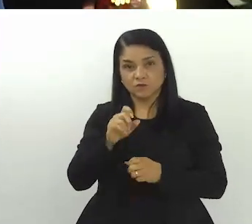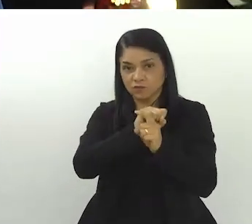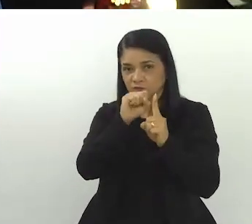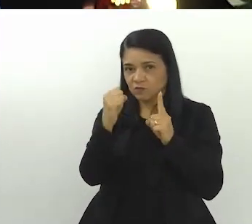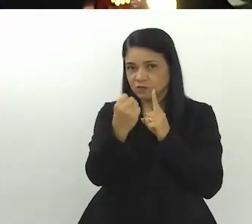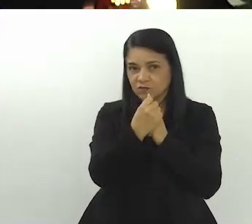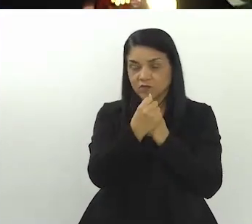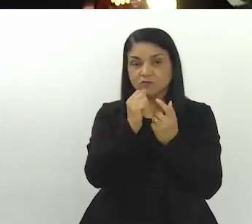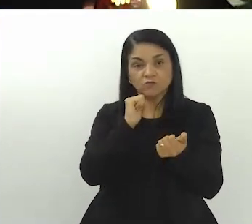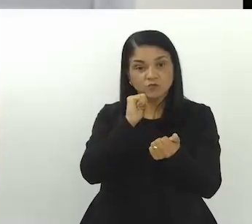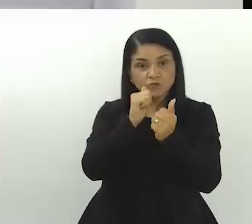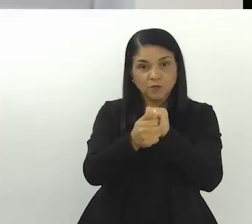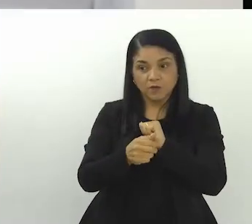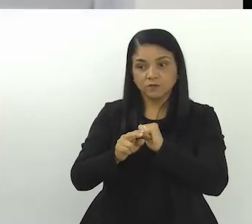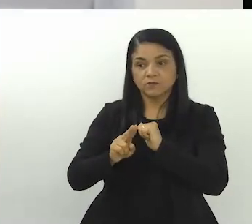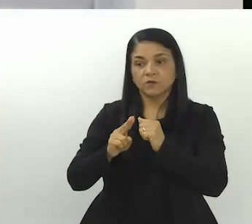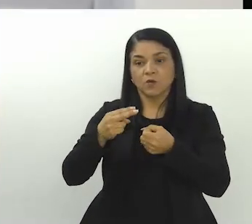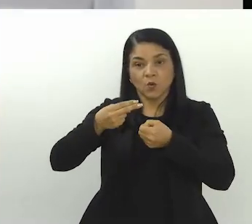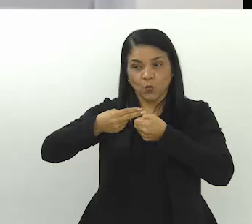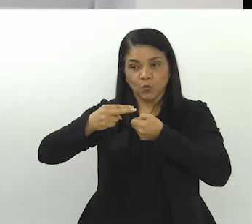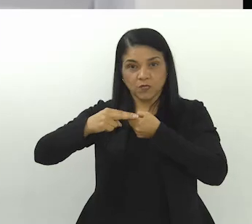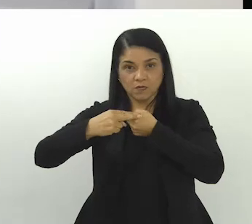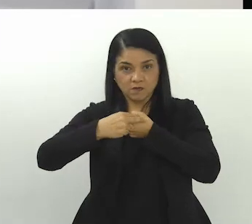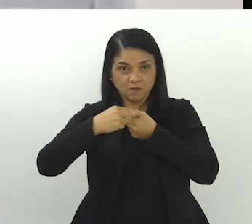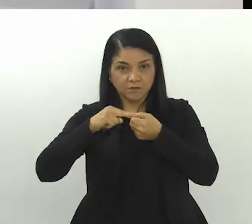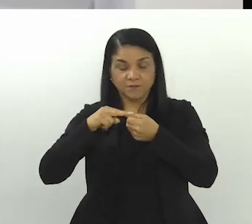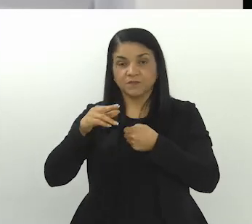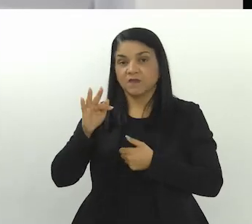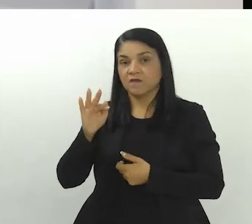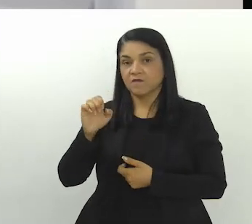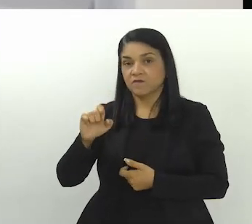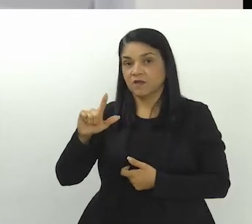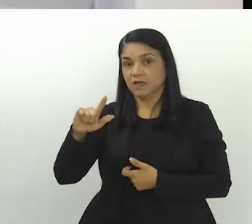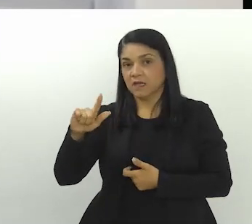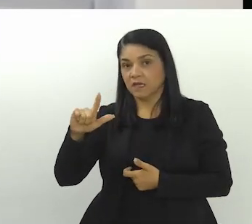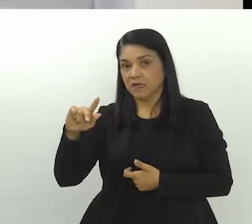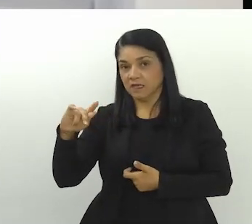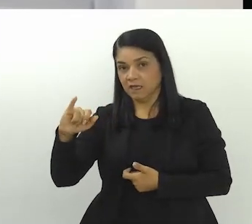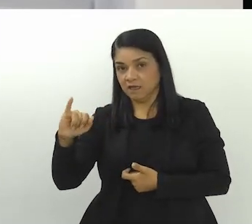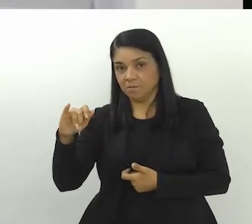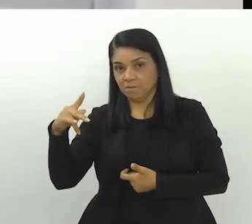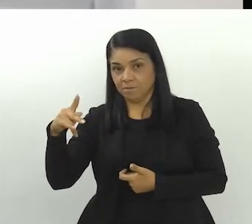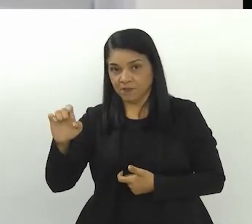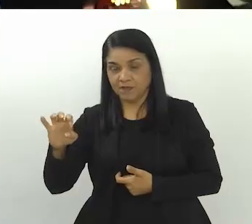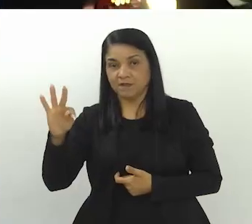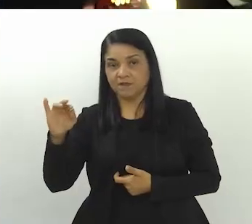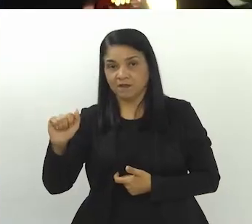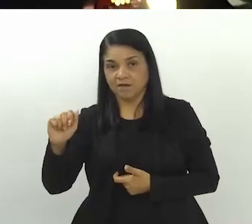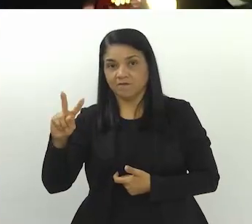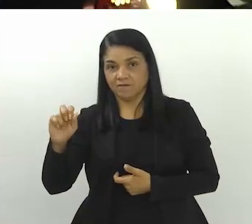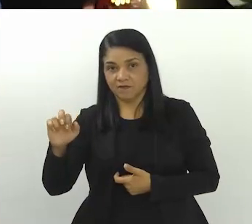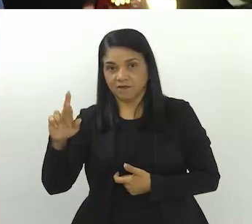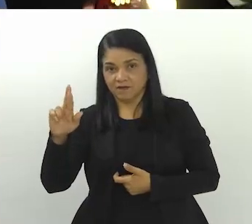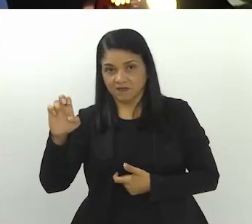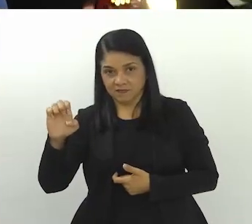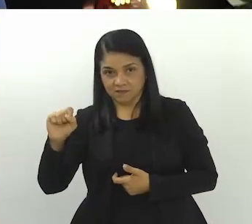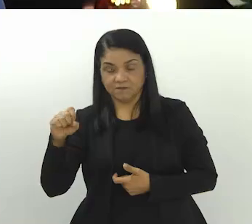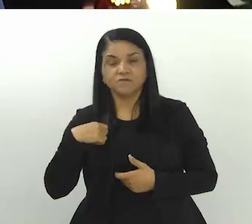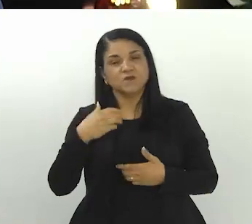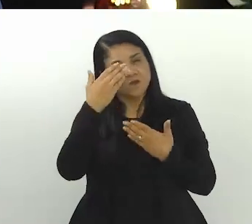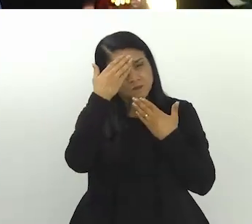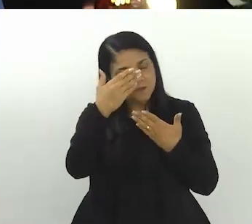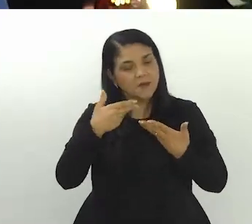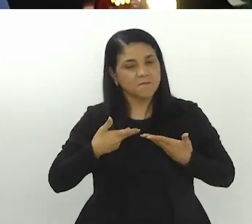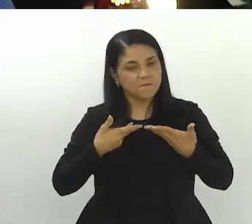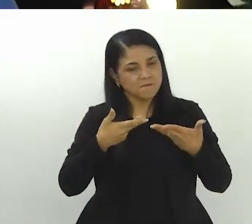do Esporte da Unicamp, Felipe Tavares Paes Lopes. Professor, mais uma vez, obrigado pela sua presença aqui